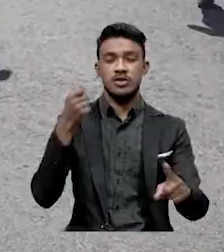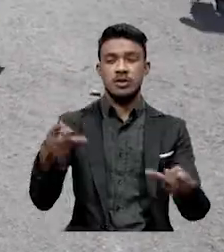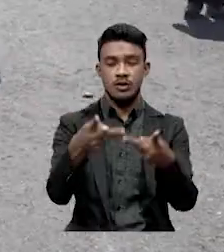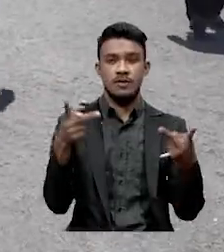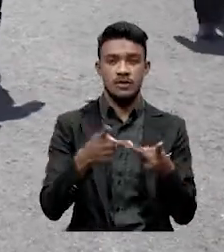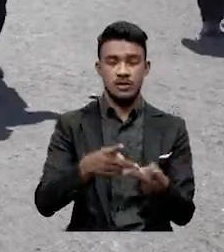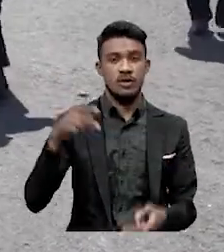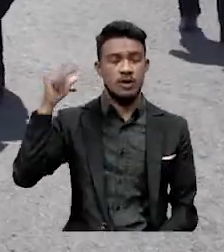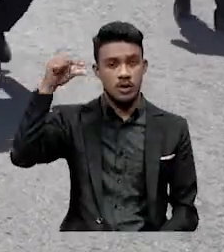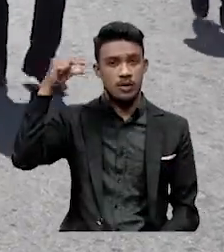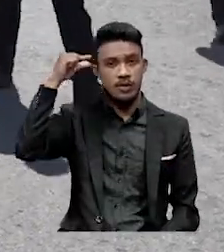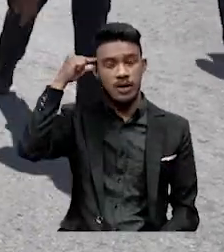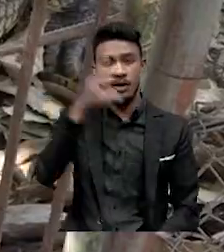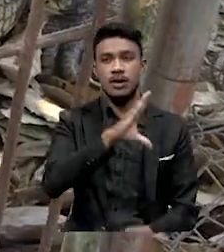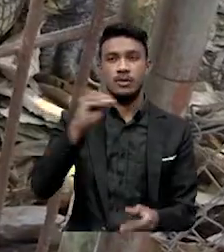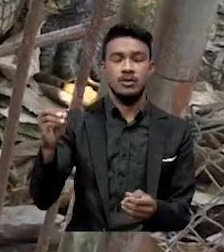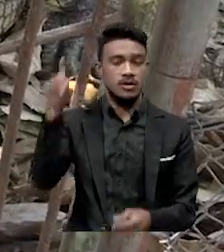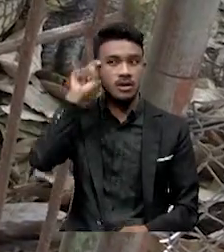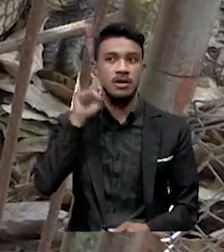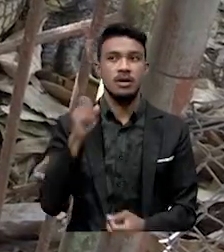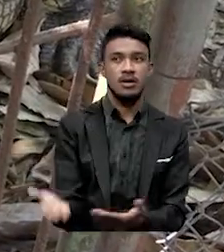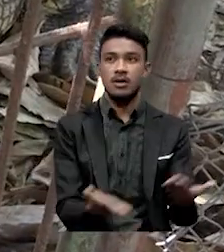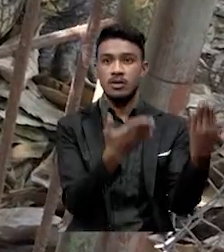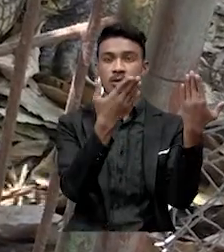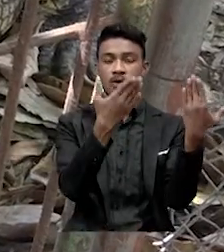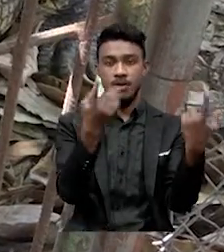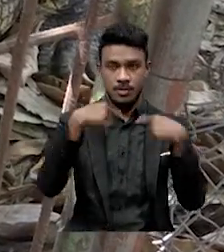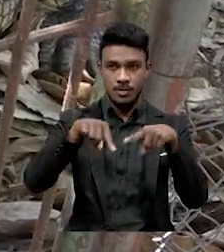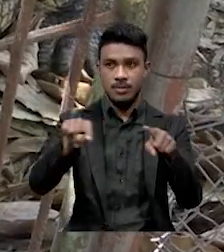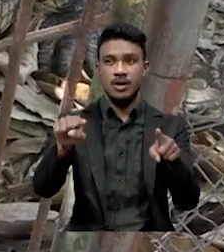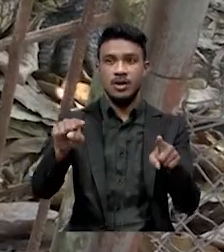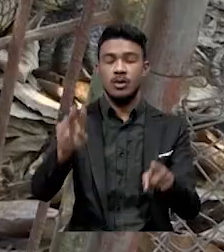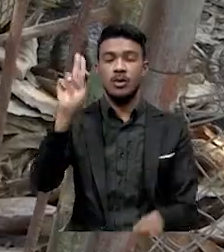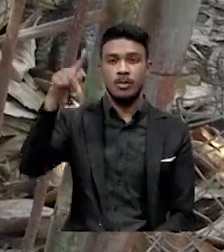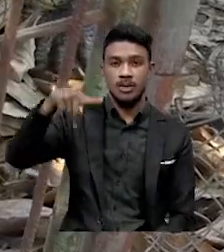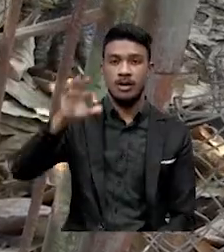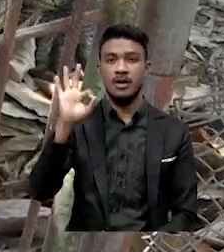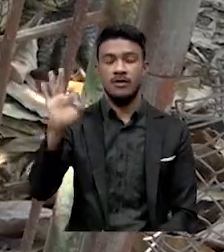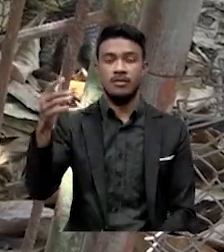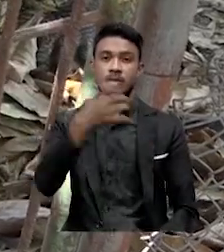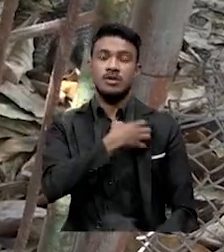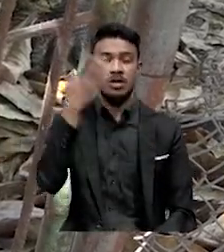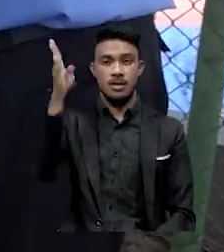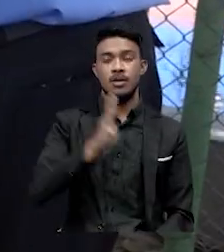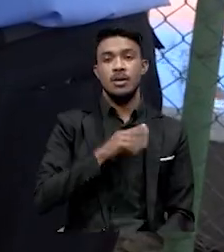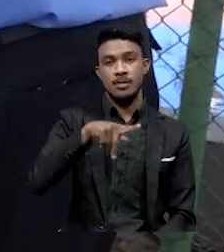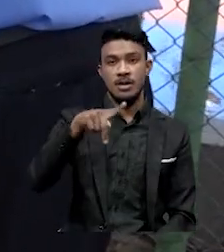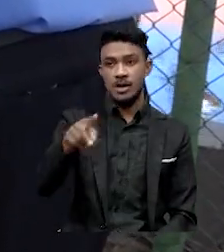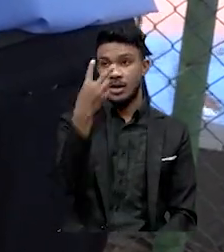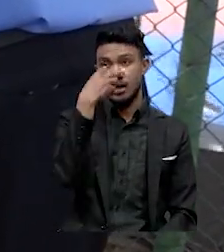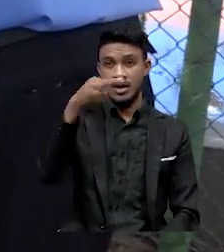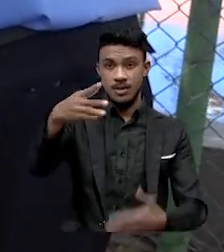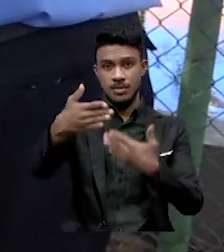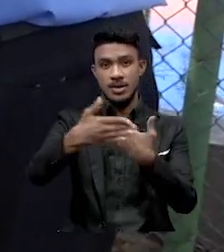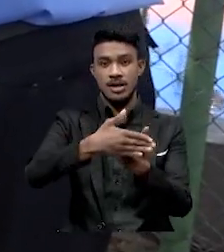Governo, Kairala Xanana Guzmão, Lori Comitiva, Cabo Verde, ba Unidade Especial Polícia e Abarupt, Rodihare Besic